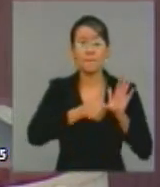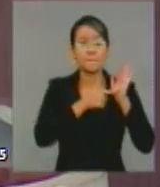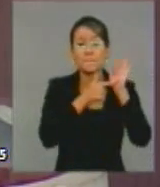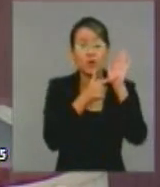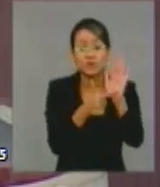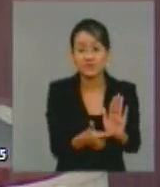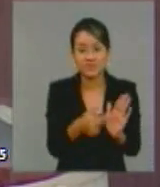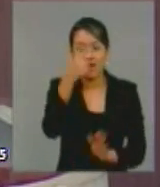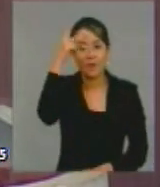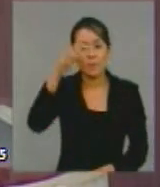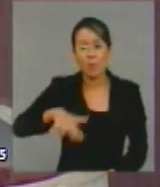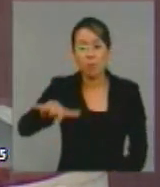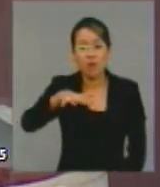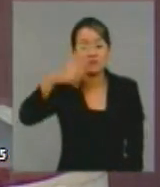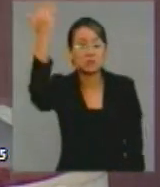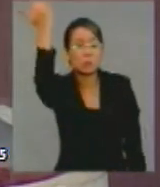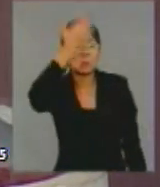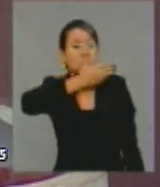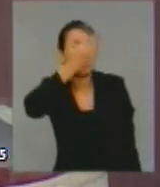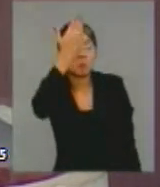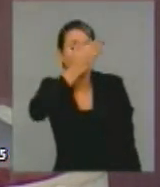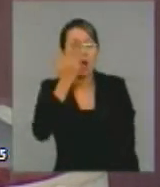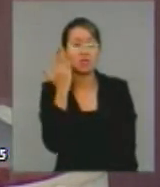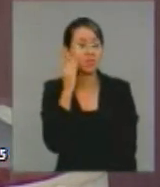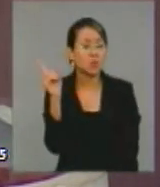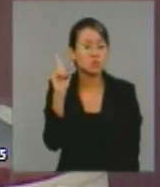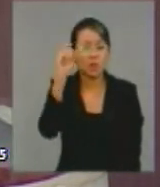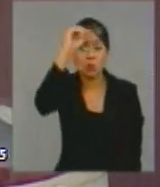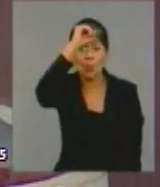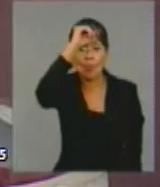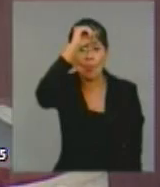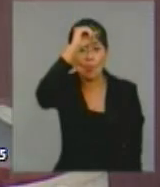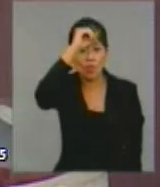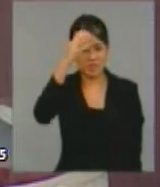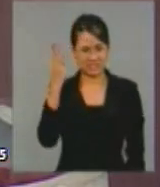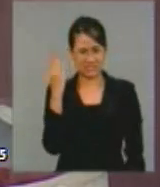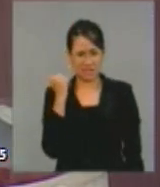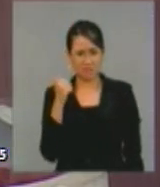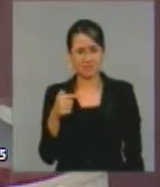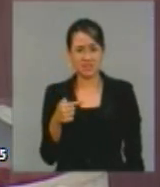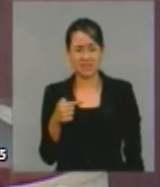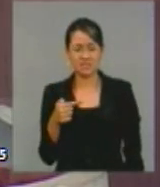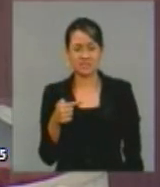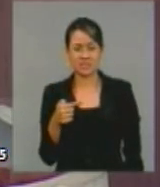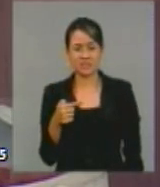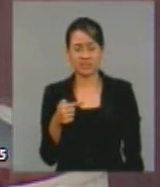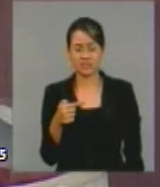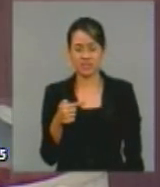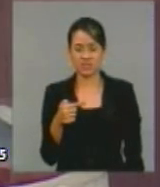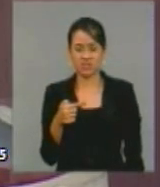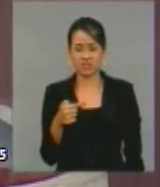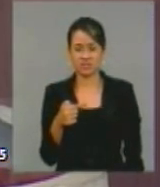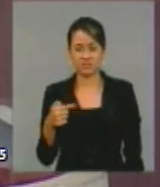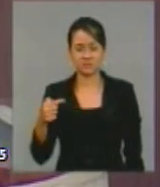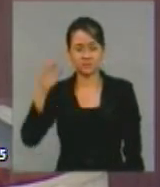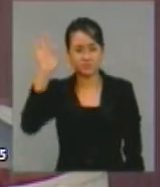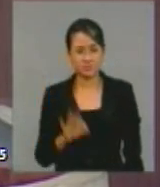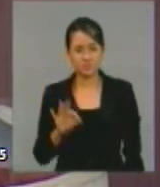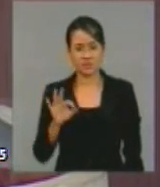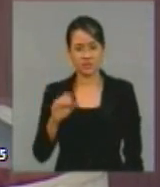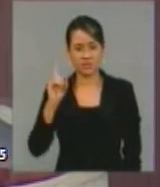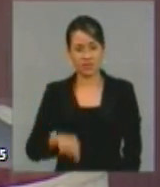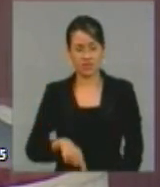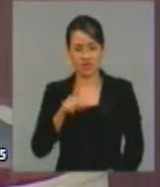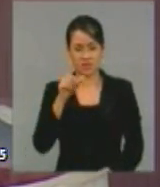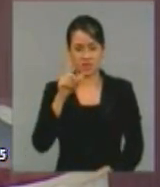para a população. Será que o povo sabe que 77% está indo para a agricultura irrigada e 11% para a indústria e que ele